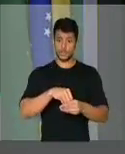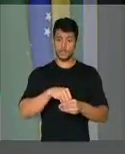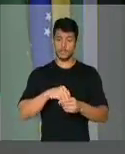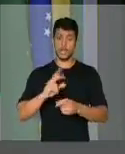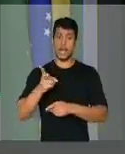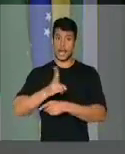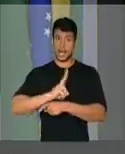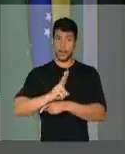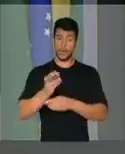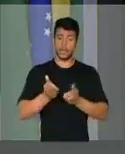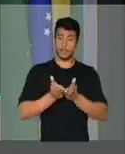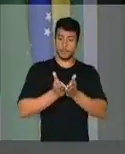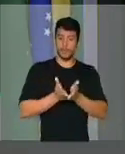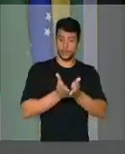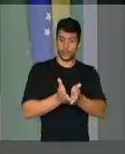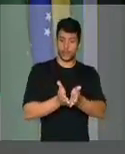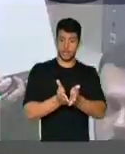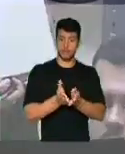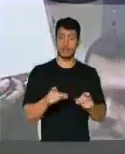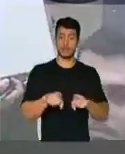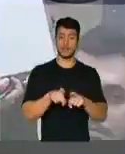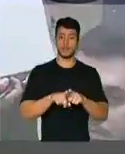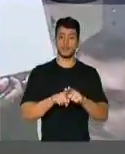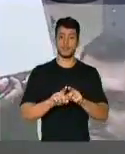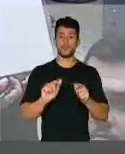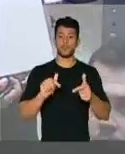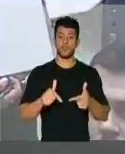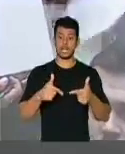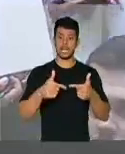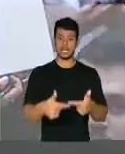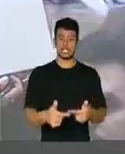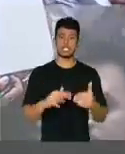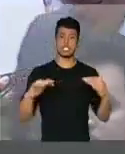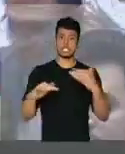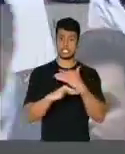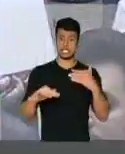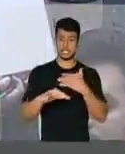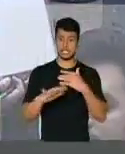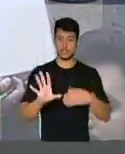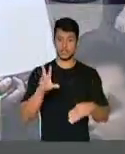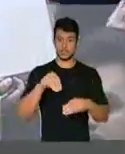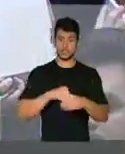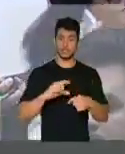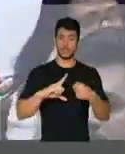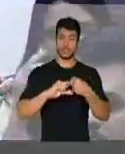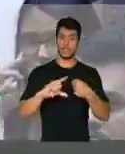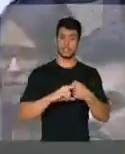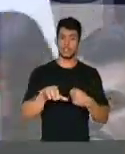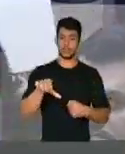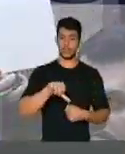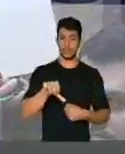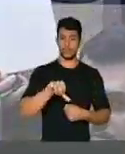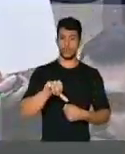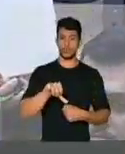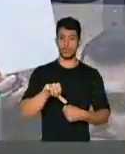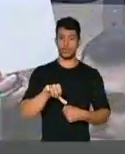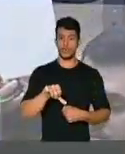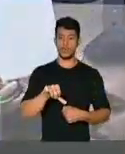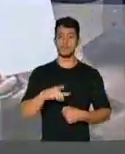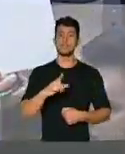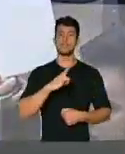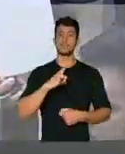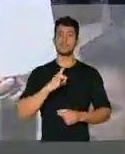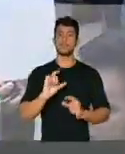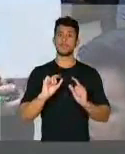guardas portuárias e dos agentes de trânsito no artigo 9º, aonde